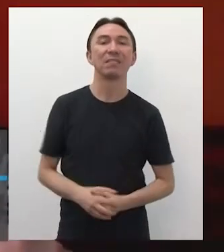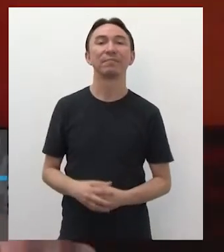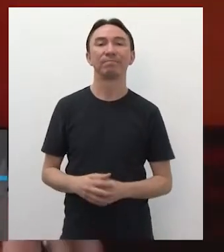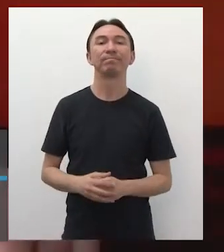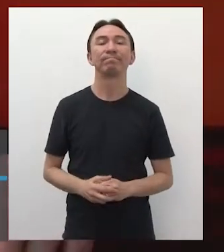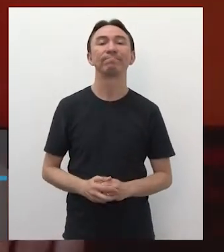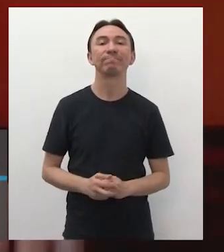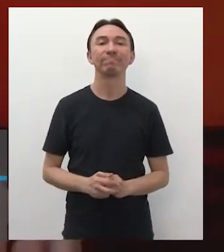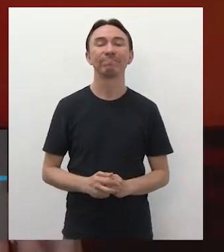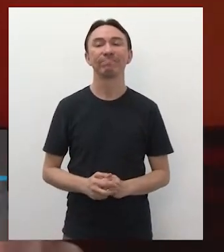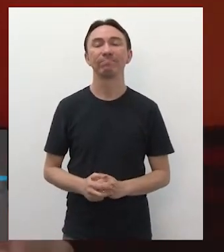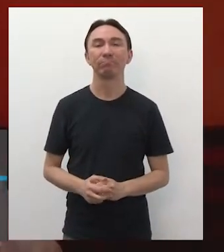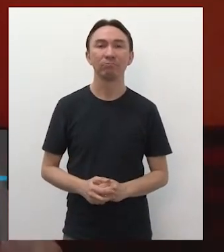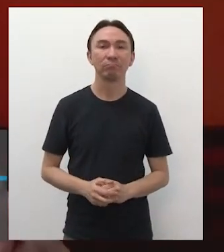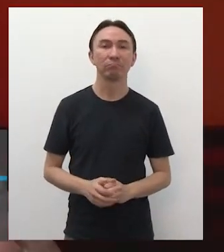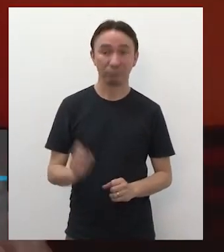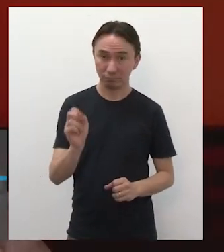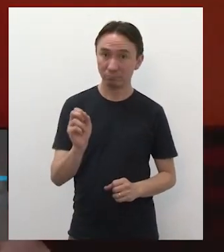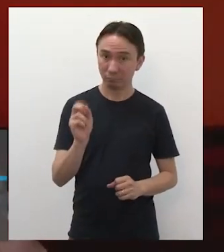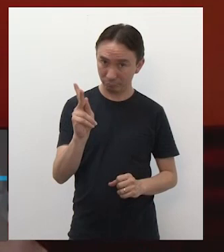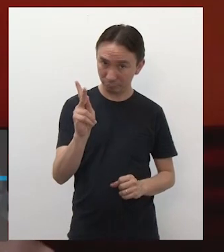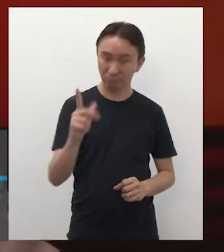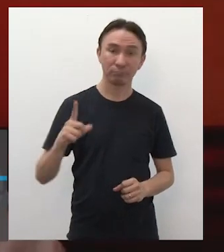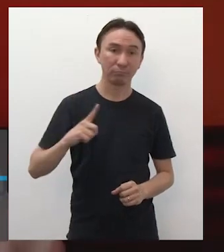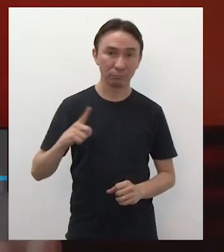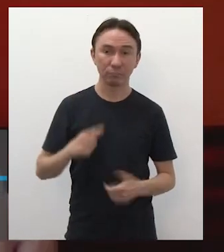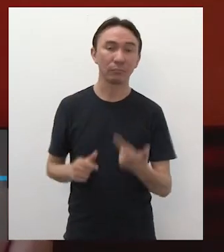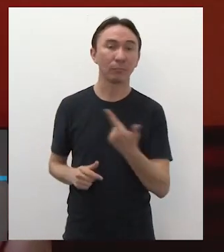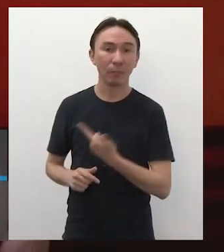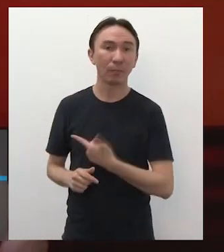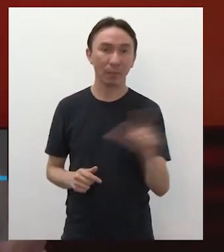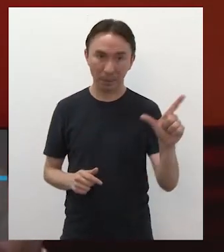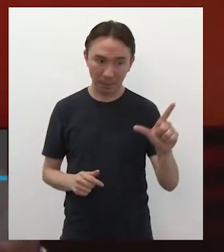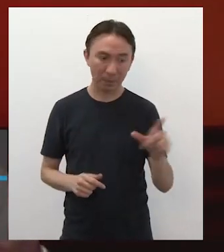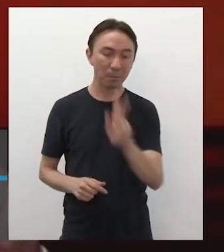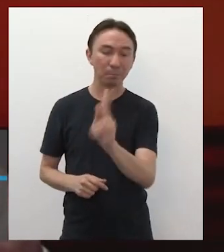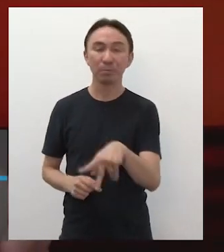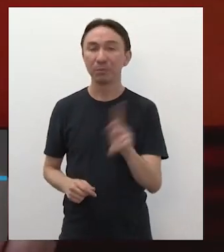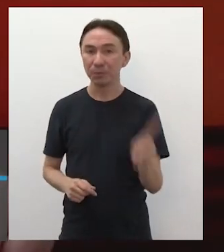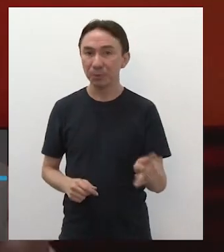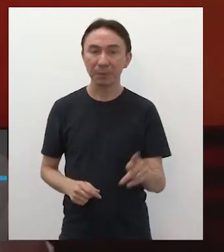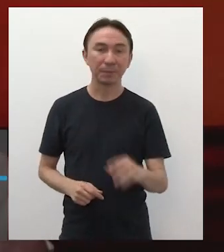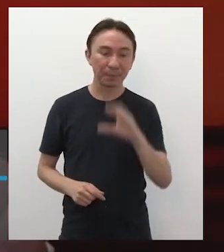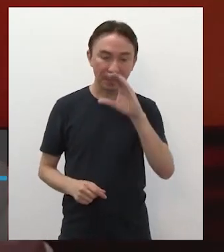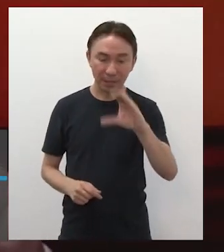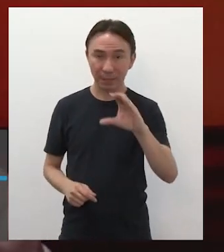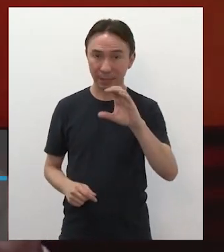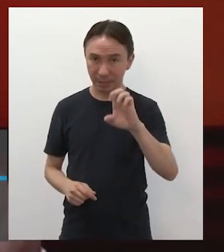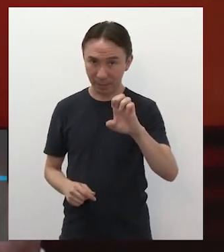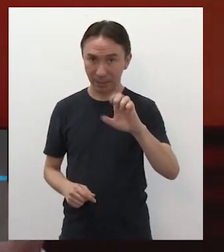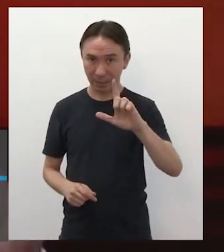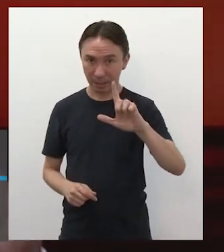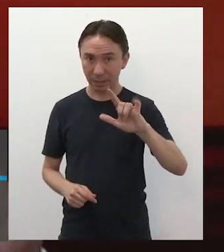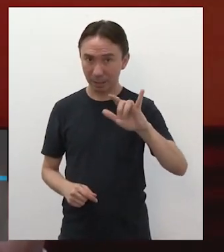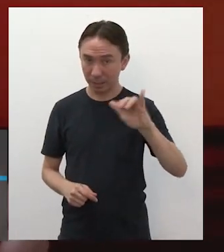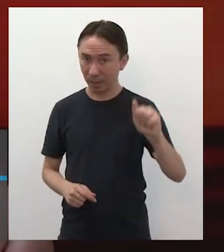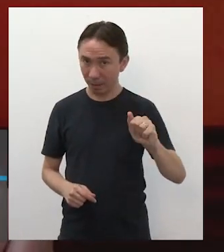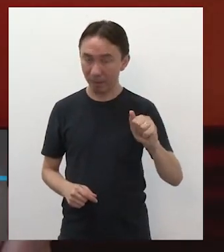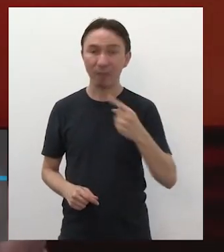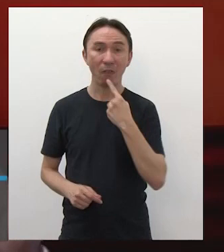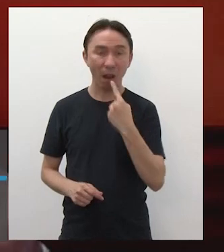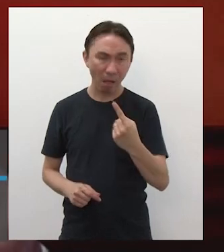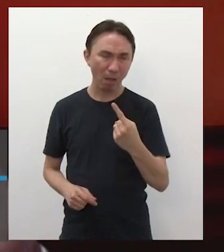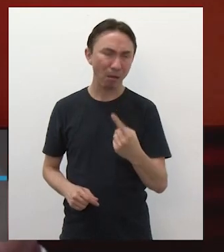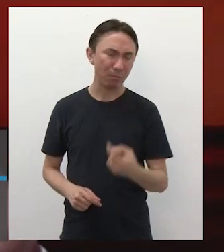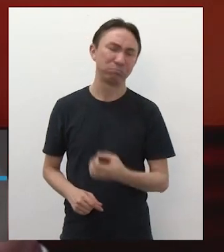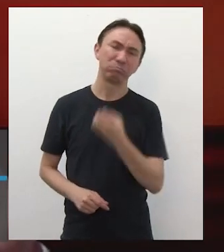Ok, professora. Nós temos aqui o comentário da professora Célia. Ela diz assim, olha, muito bom.